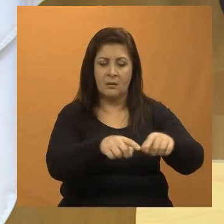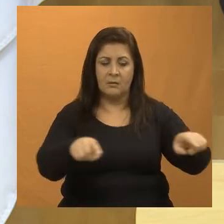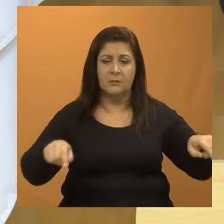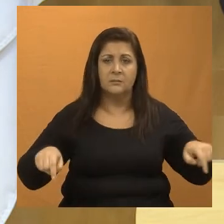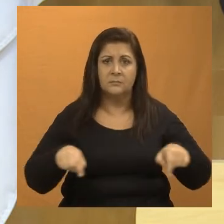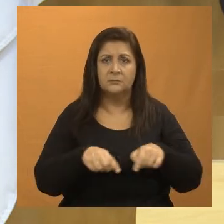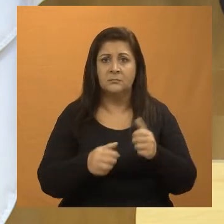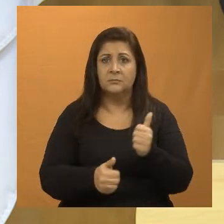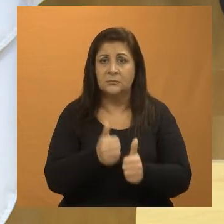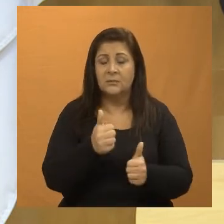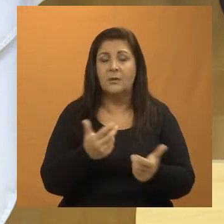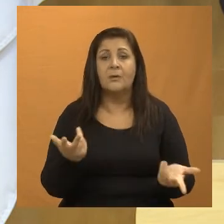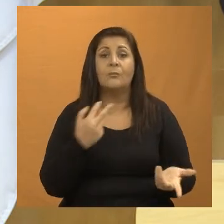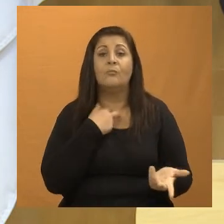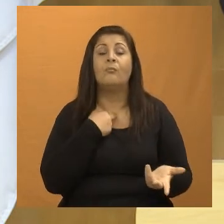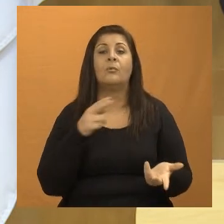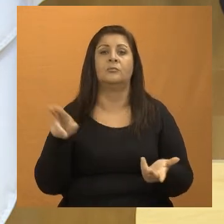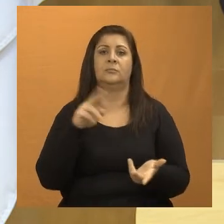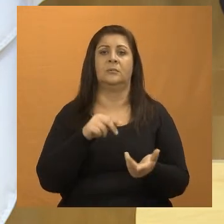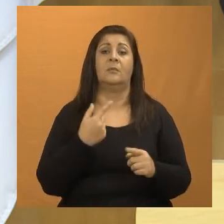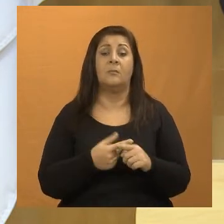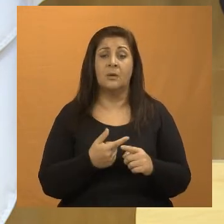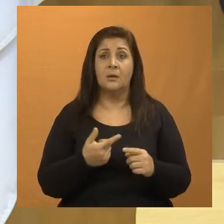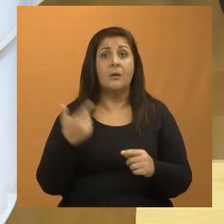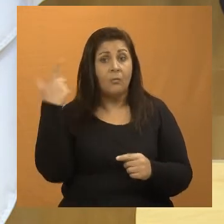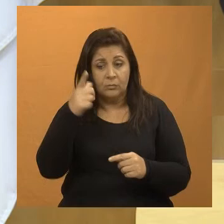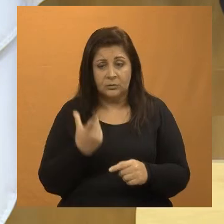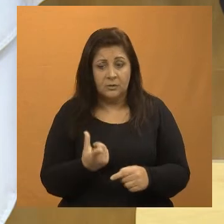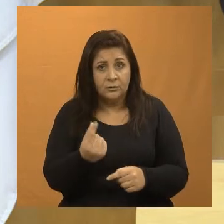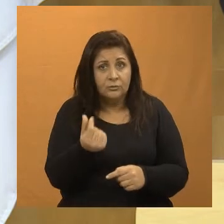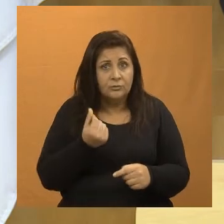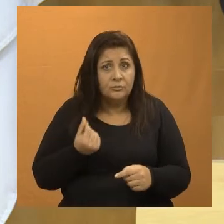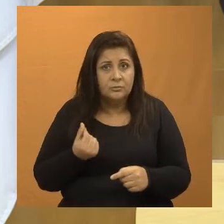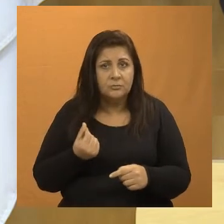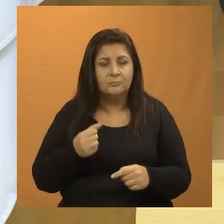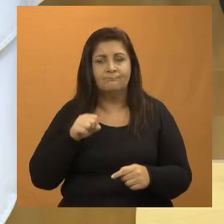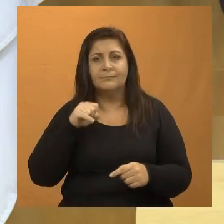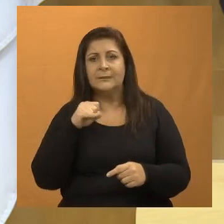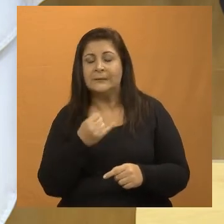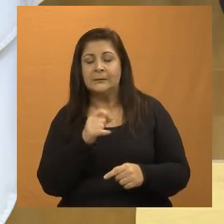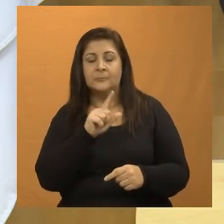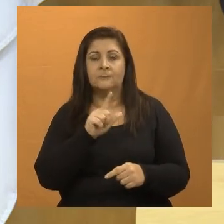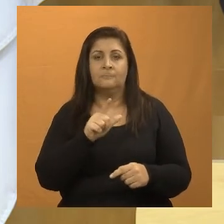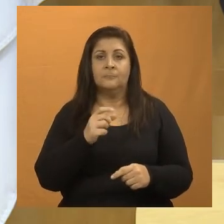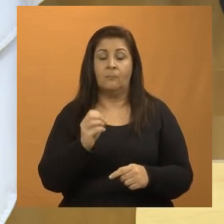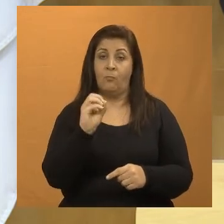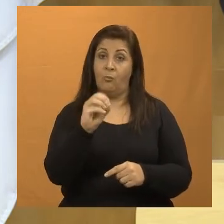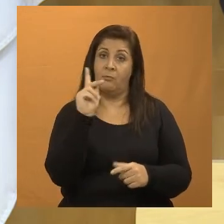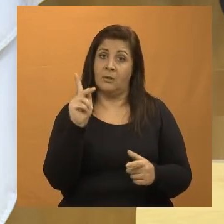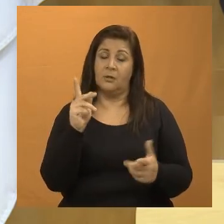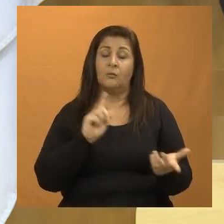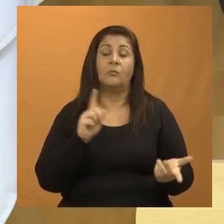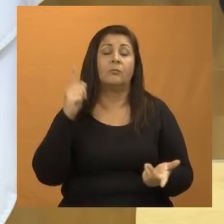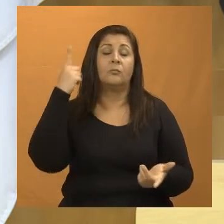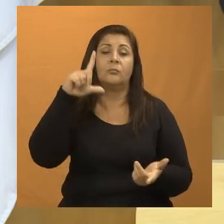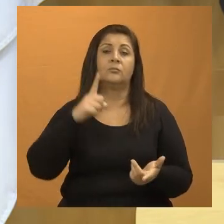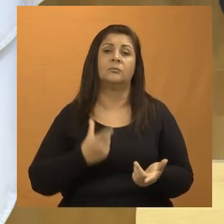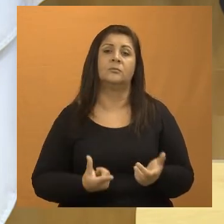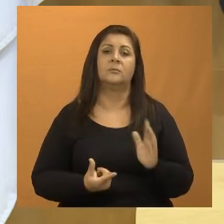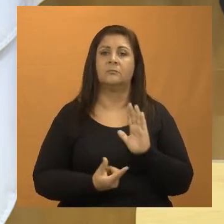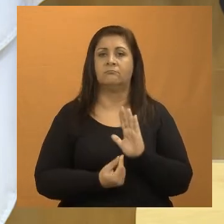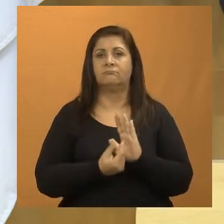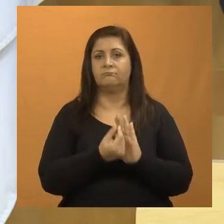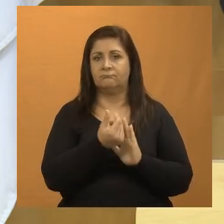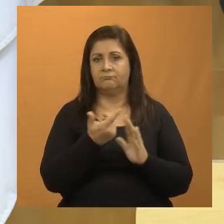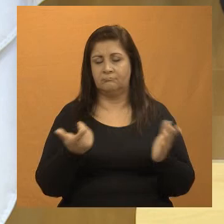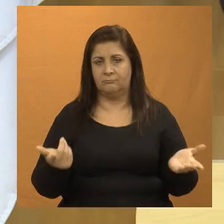estádio, porque o estádio é fonte de renda para o futebol. Então, sem o estádio ok, a gente não consegue, e nós não vamos